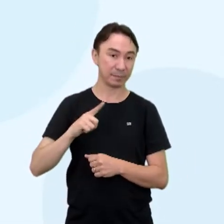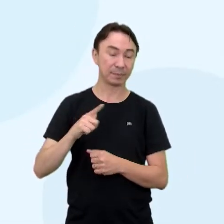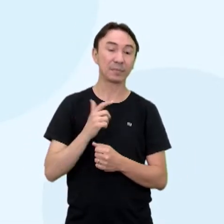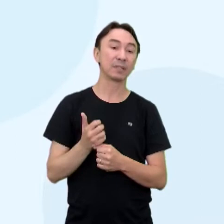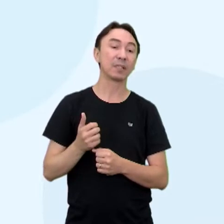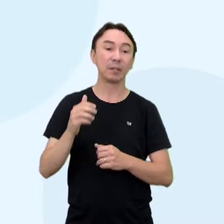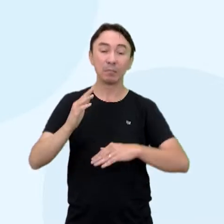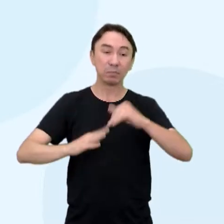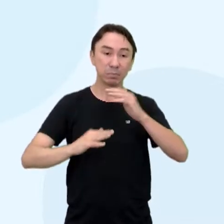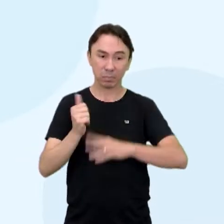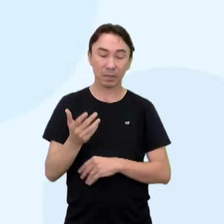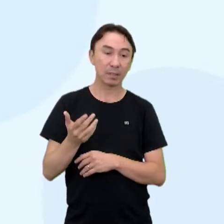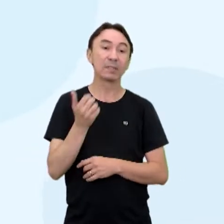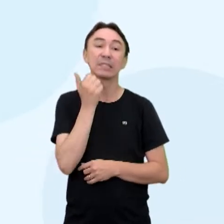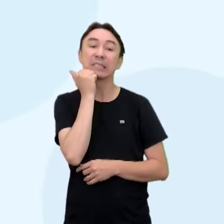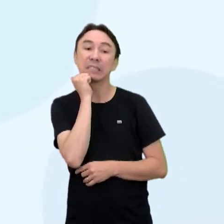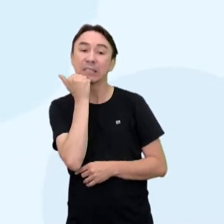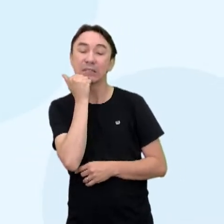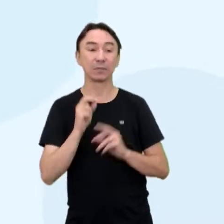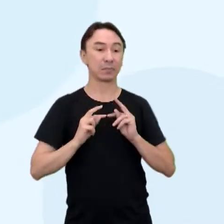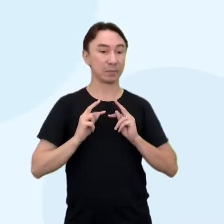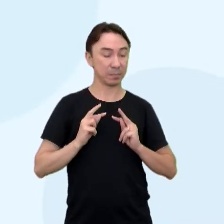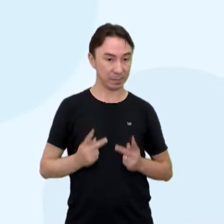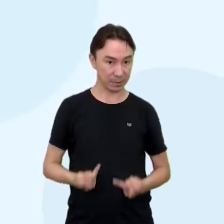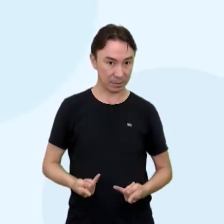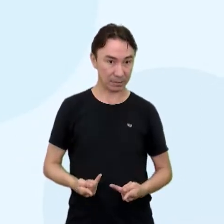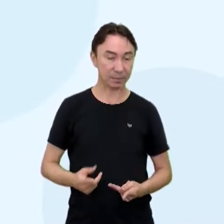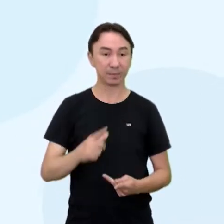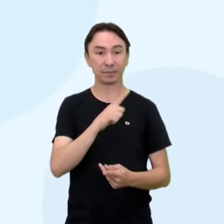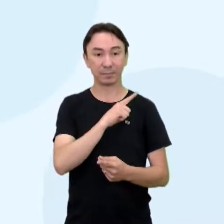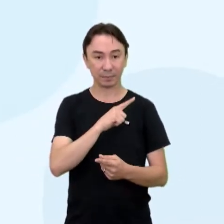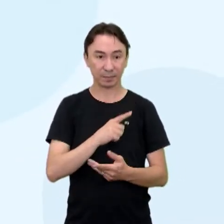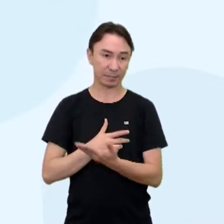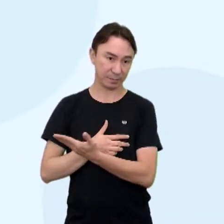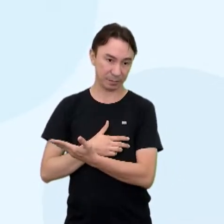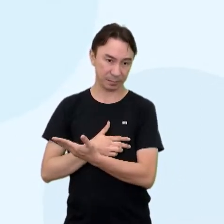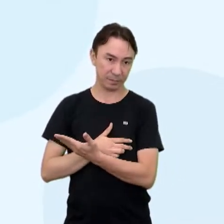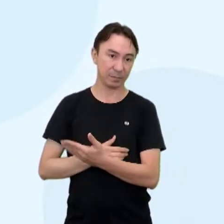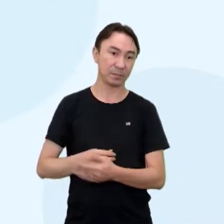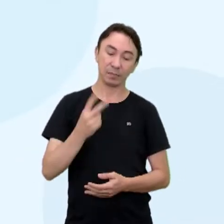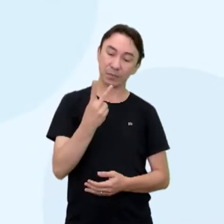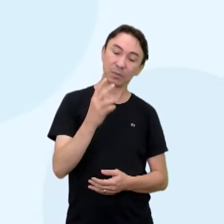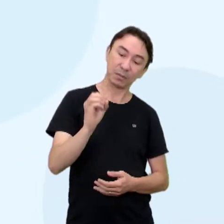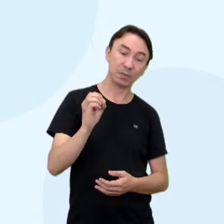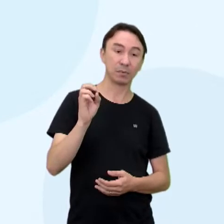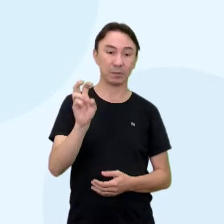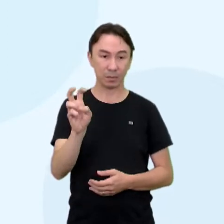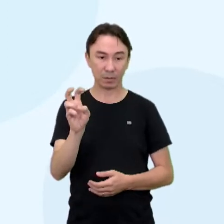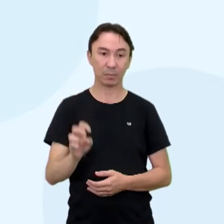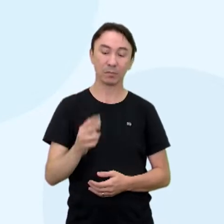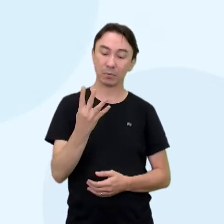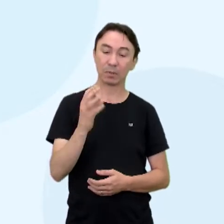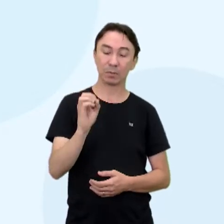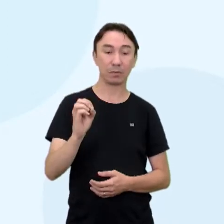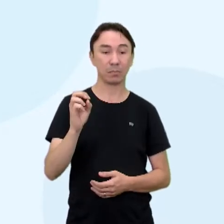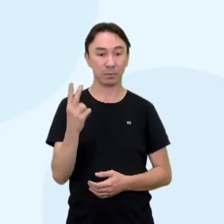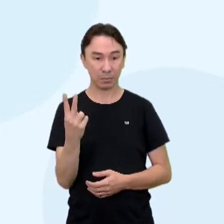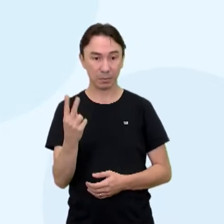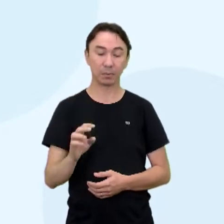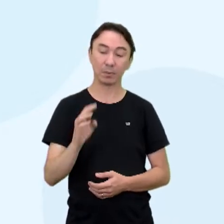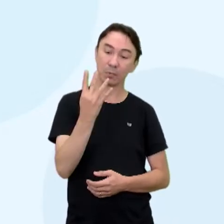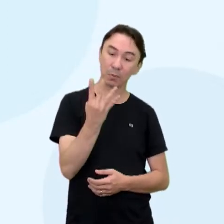aplicadas 205, 402, 404. O objetivo é apresentar